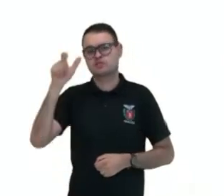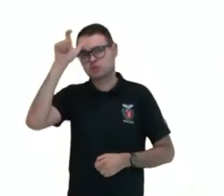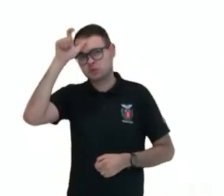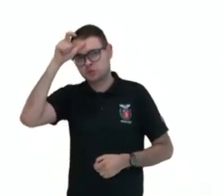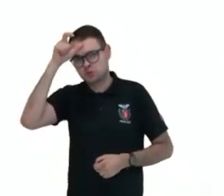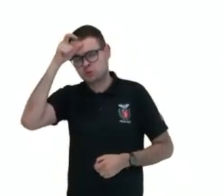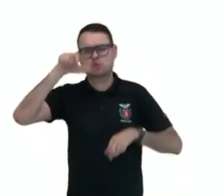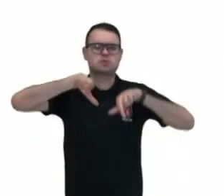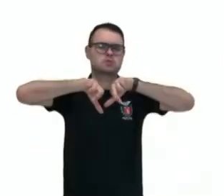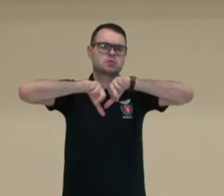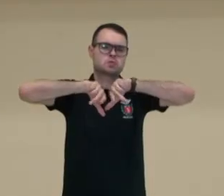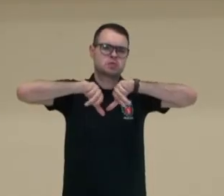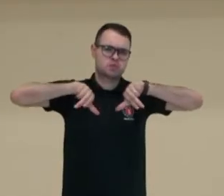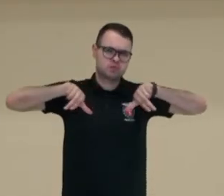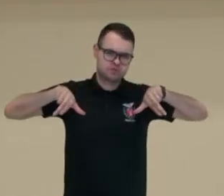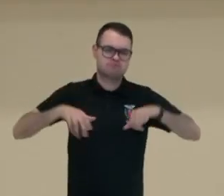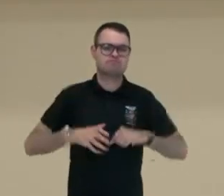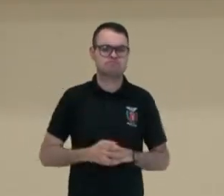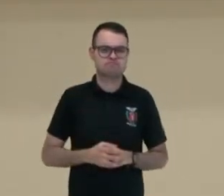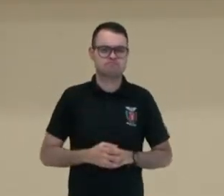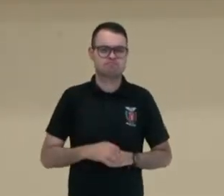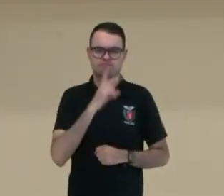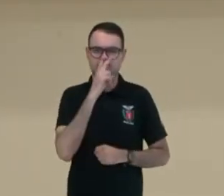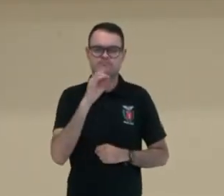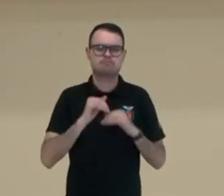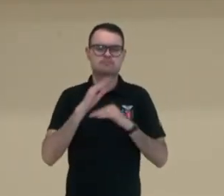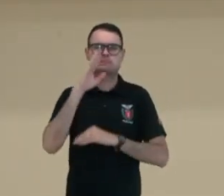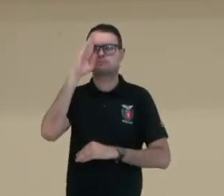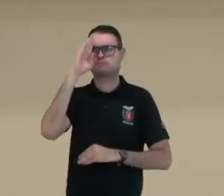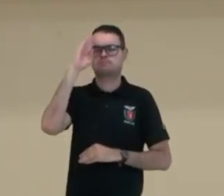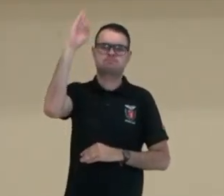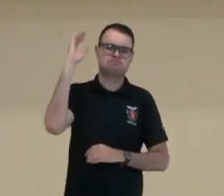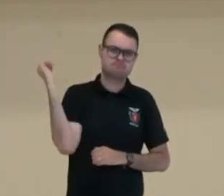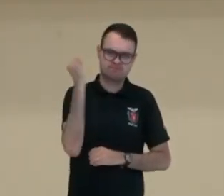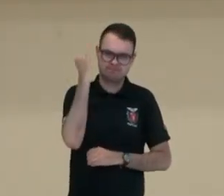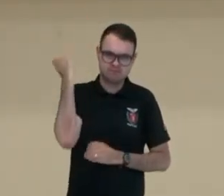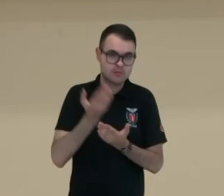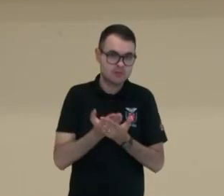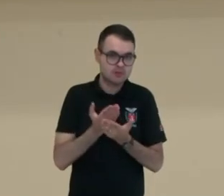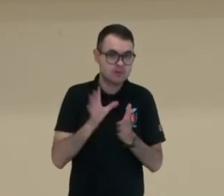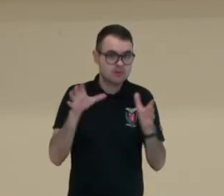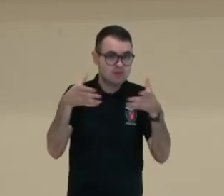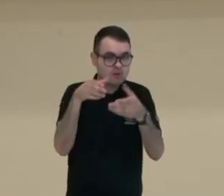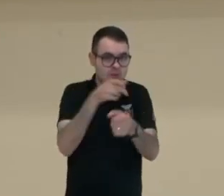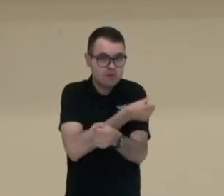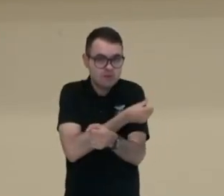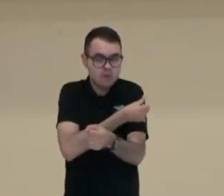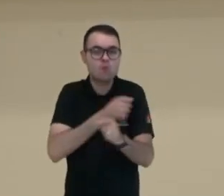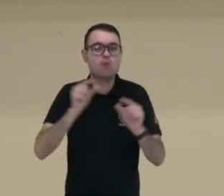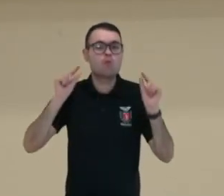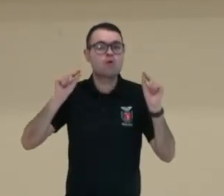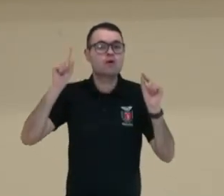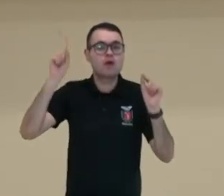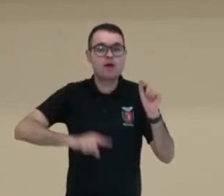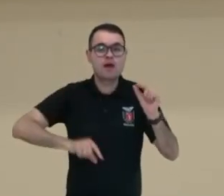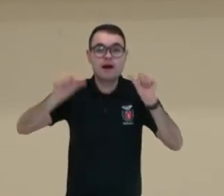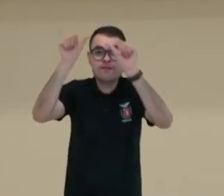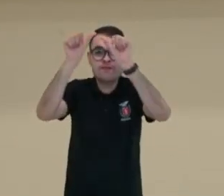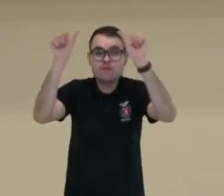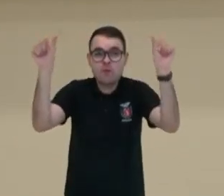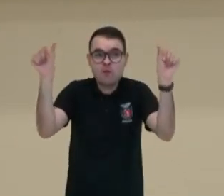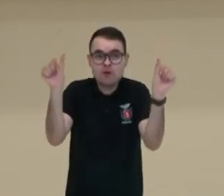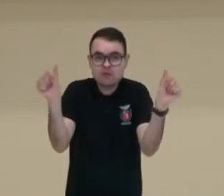outros. Acho que o ponto mais importante dessa aula, galera, no sexto ano, é que a gente tem uma noção que a